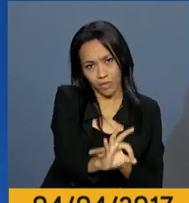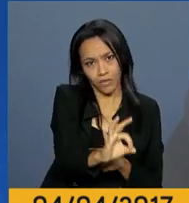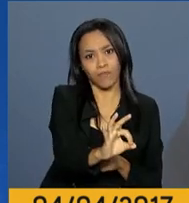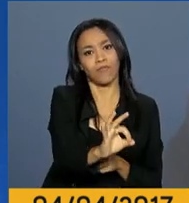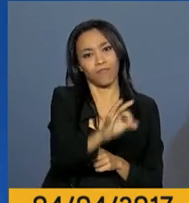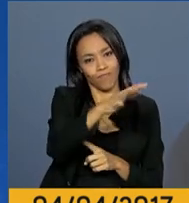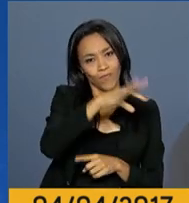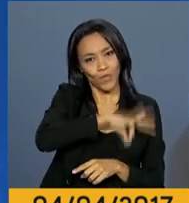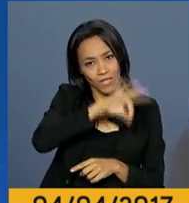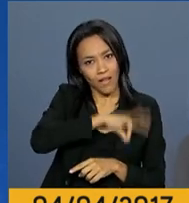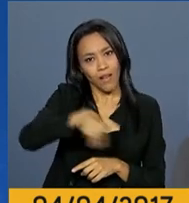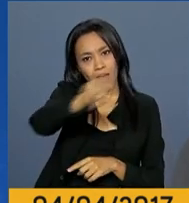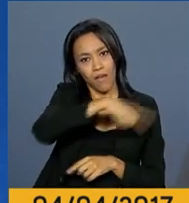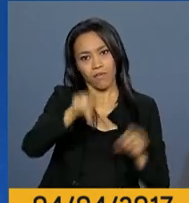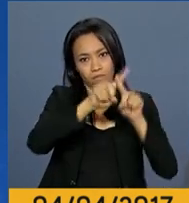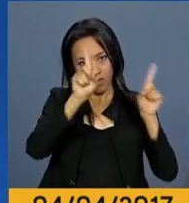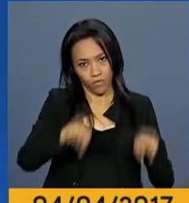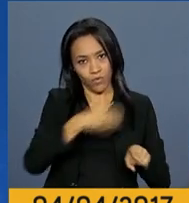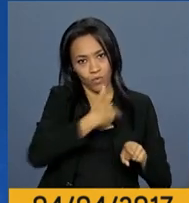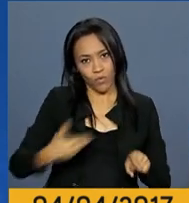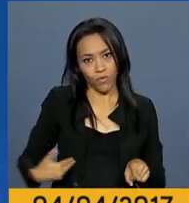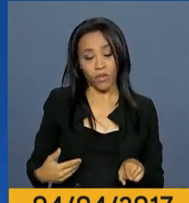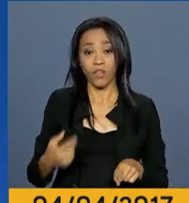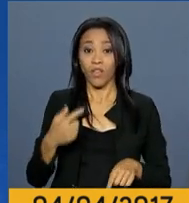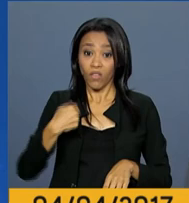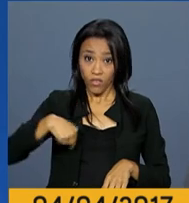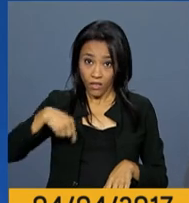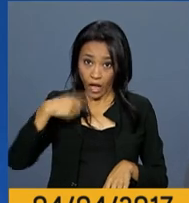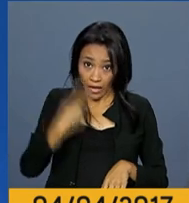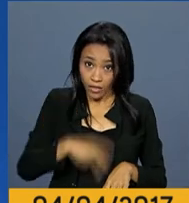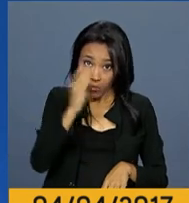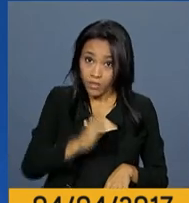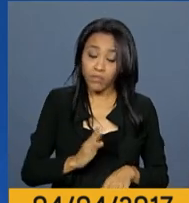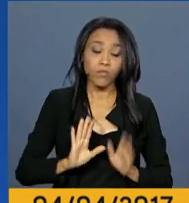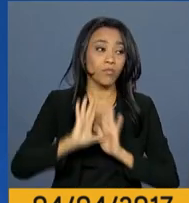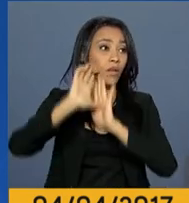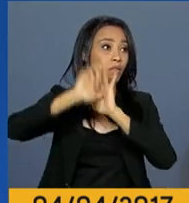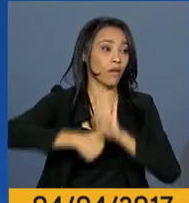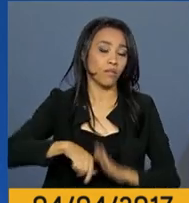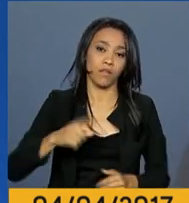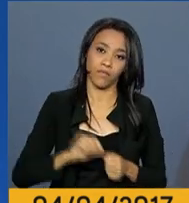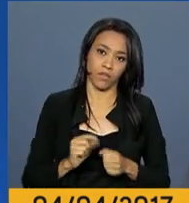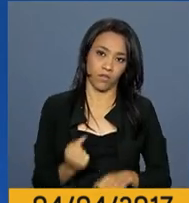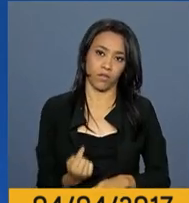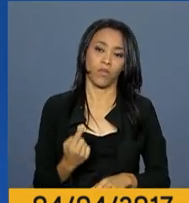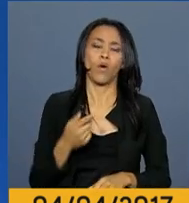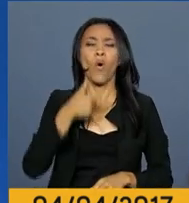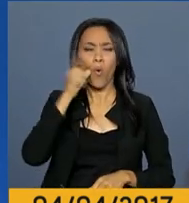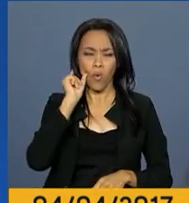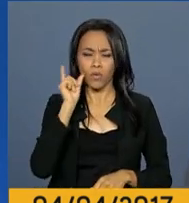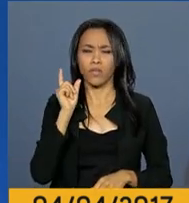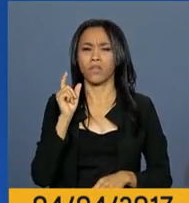dos servidores públicos. Nós estamos até atrasados nisso. Ontem ainda, e hoje pela manhã, jantava